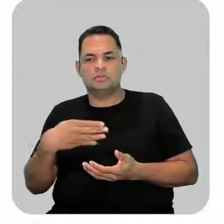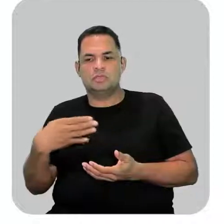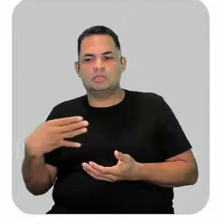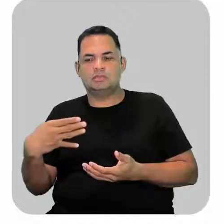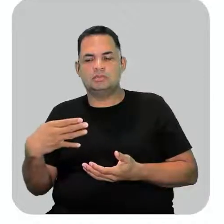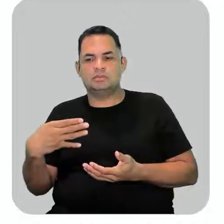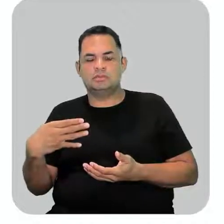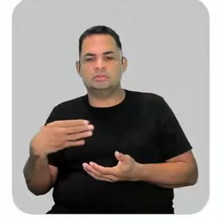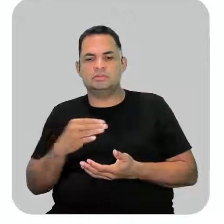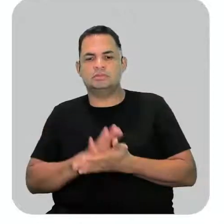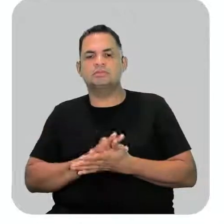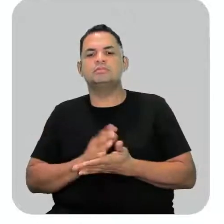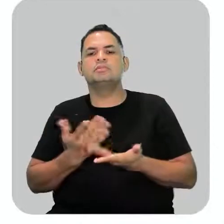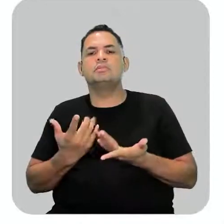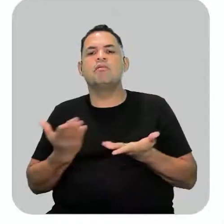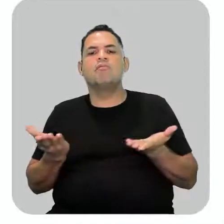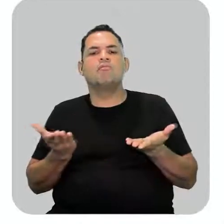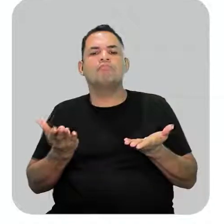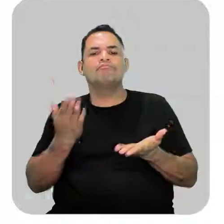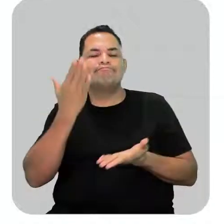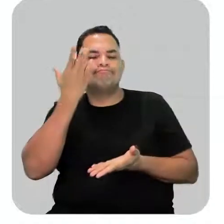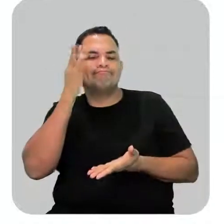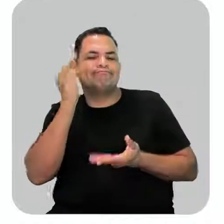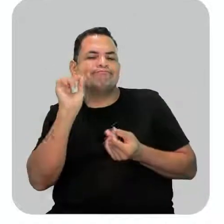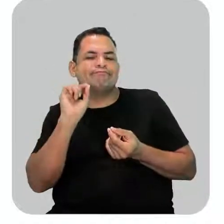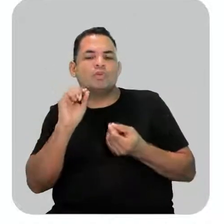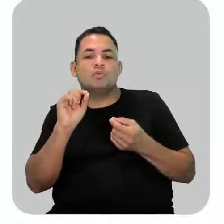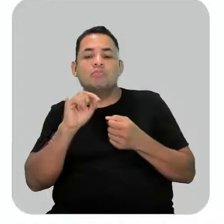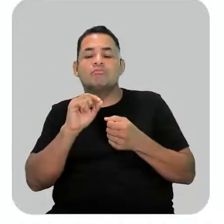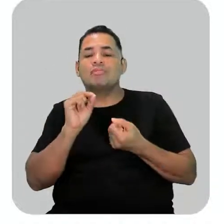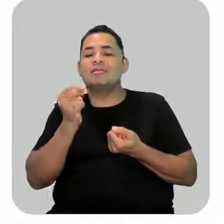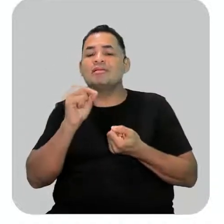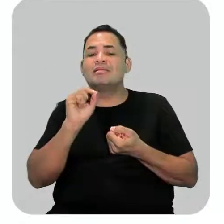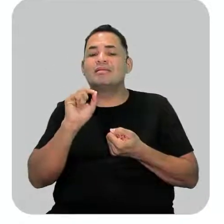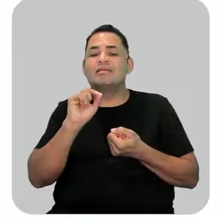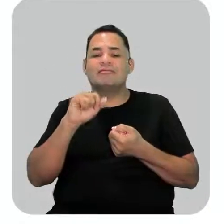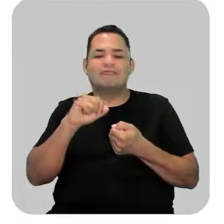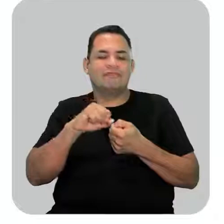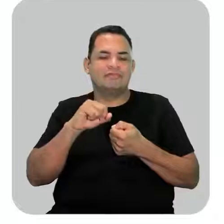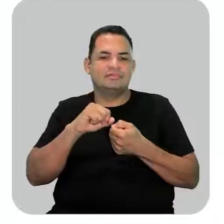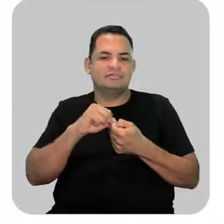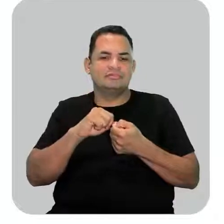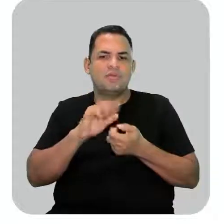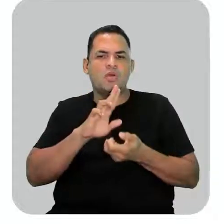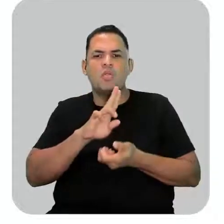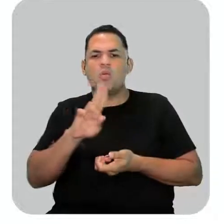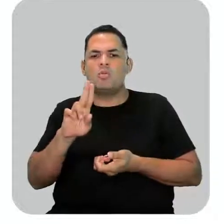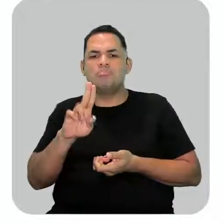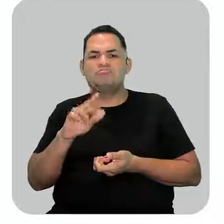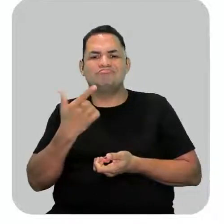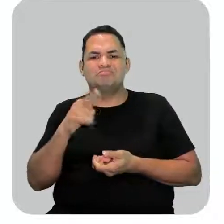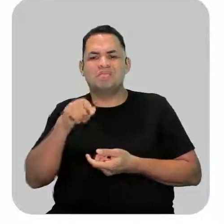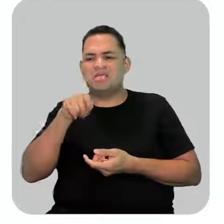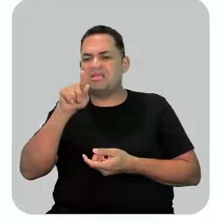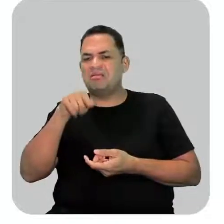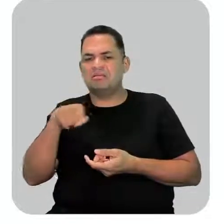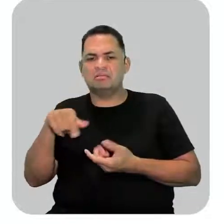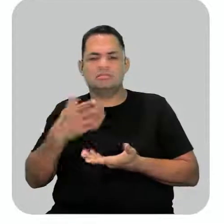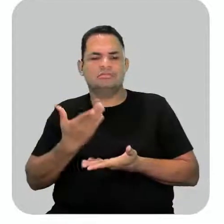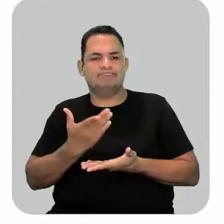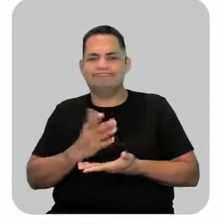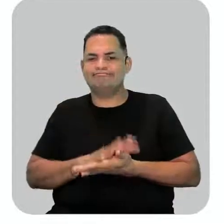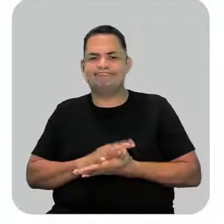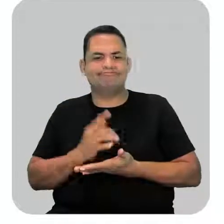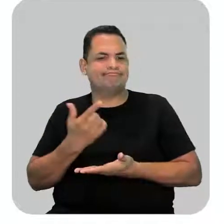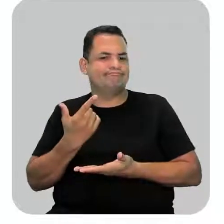4. Professor, agora eu não sei o que eu vou fazer. Eu vou dar o nome da ramificação? Não tem ramificação. Então eu vou dar o nome da ligação